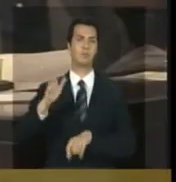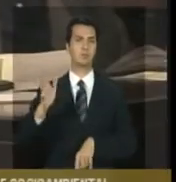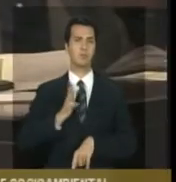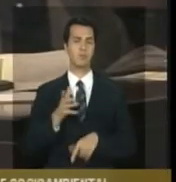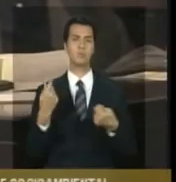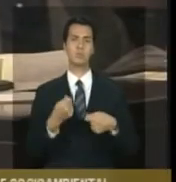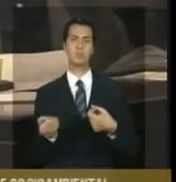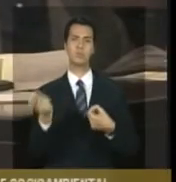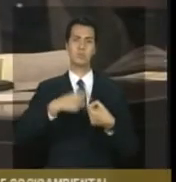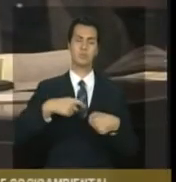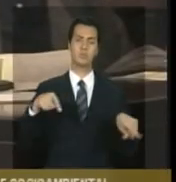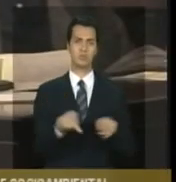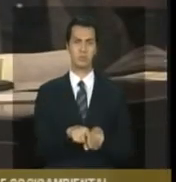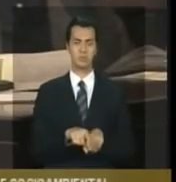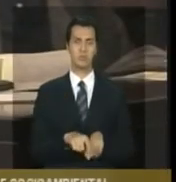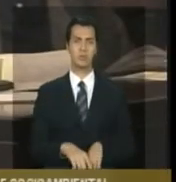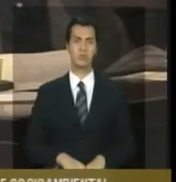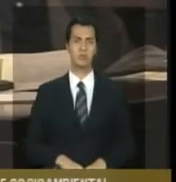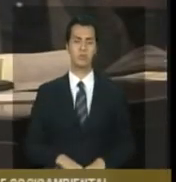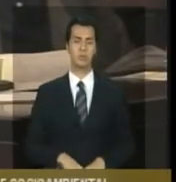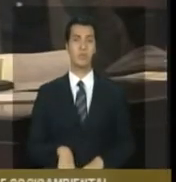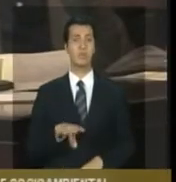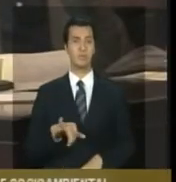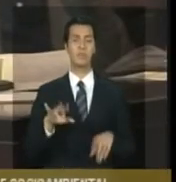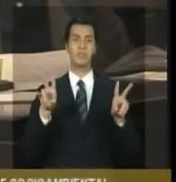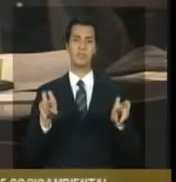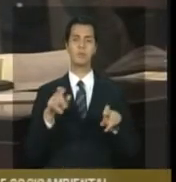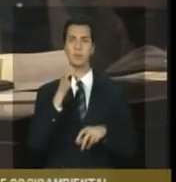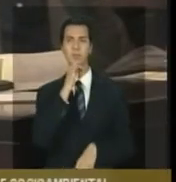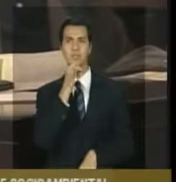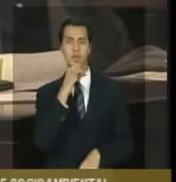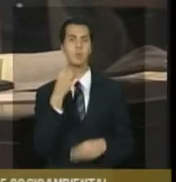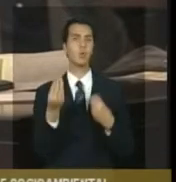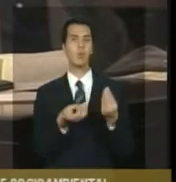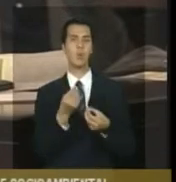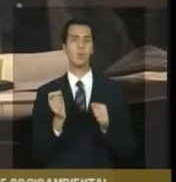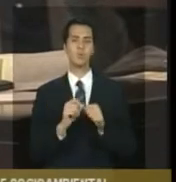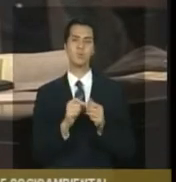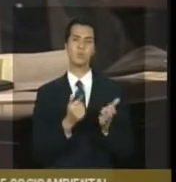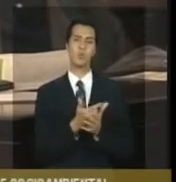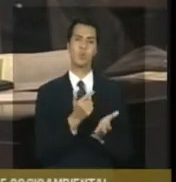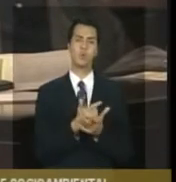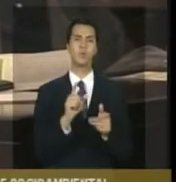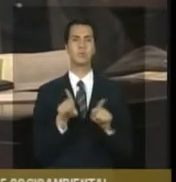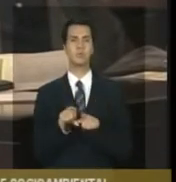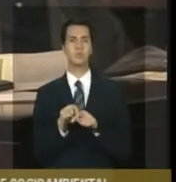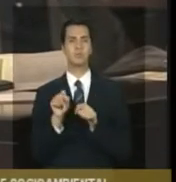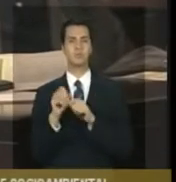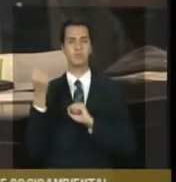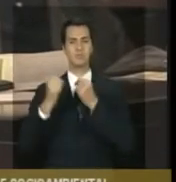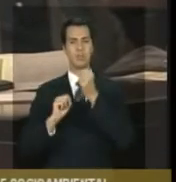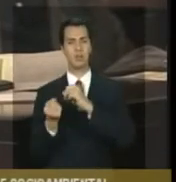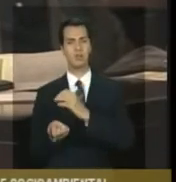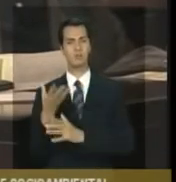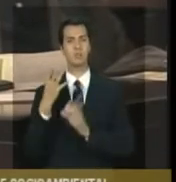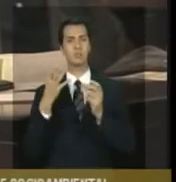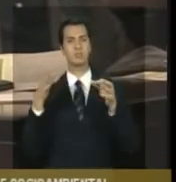desenvolvidos. Vai entrar no jogo temas como padrões de produção e consumo sustentáveis, para